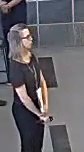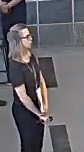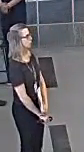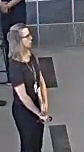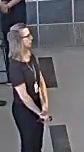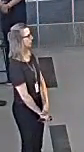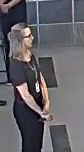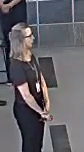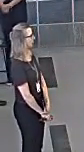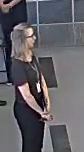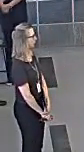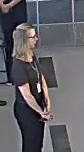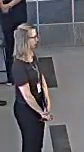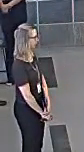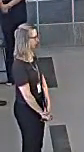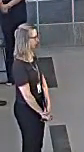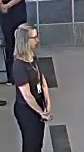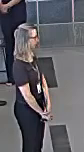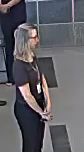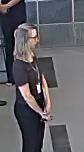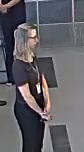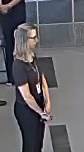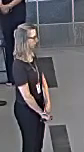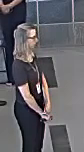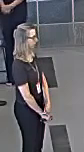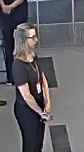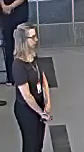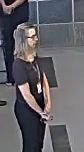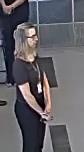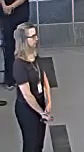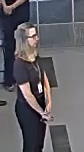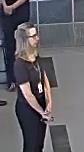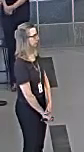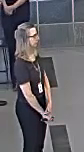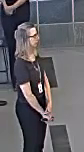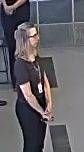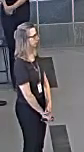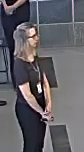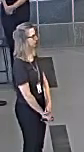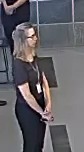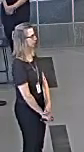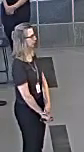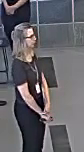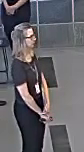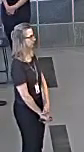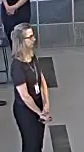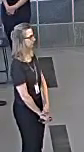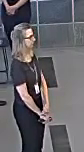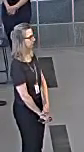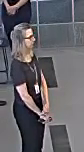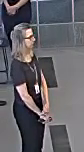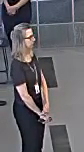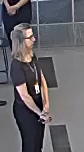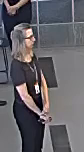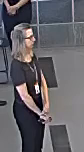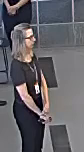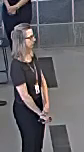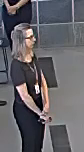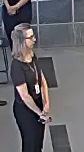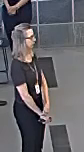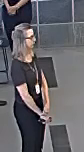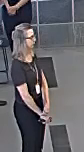convidados pelas informações prestadas e dá início aos debates. Todas as manifestações deverão ser feitas utilizando